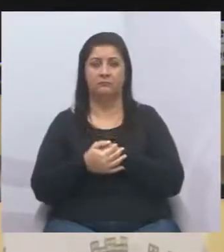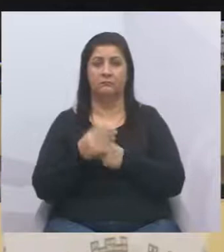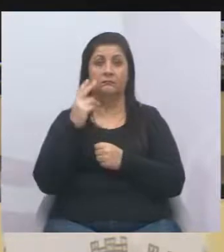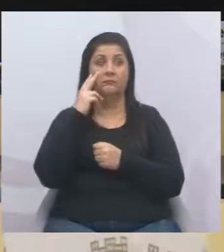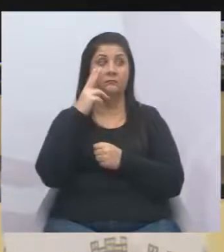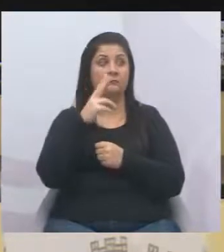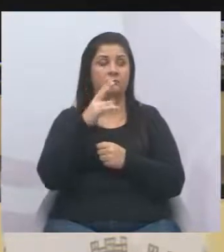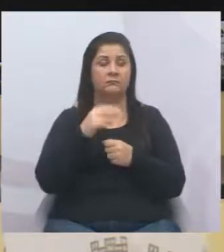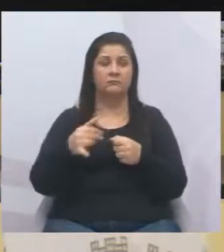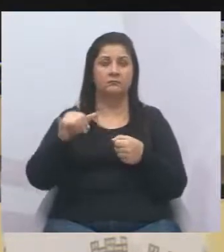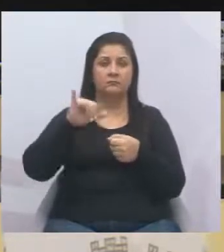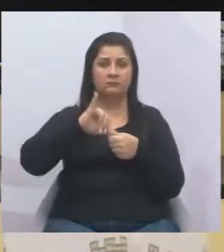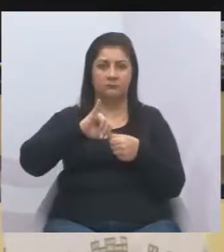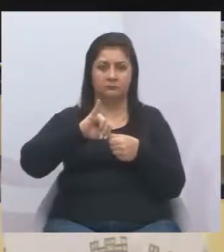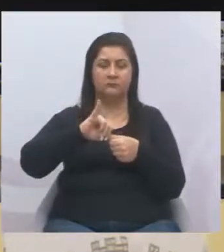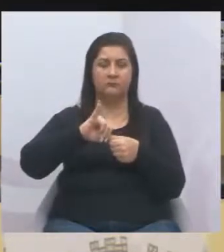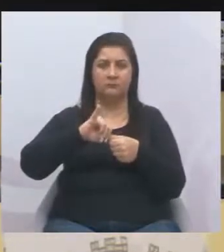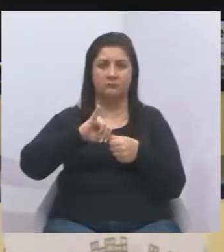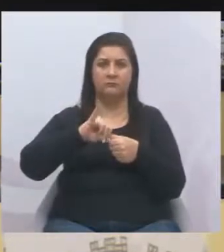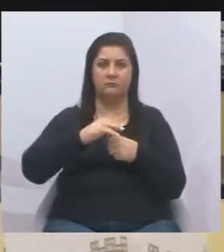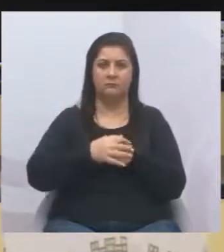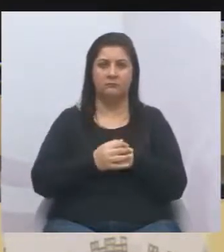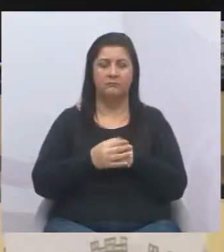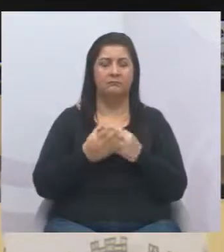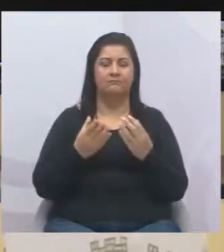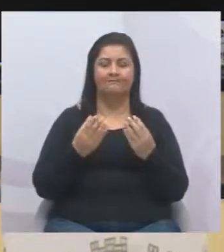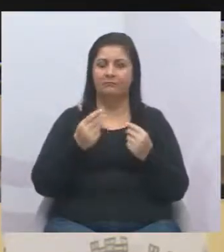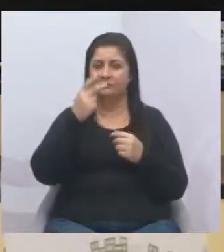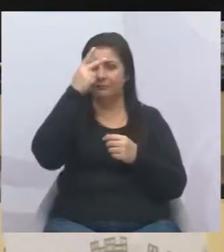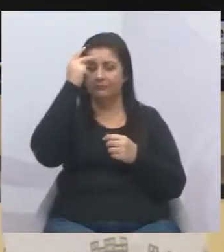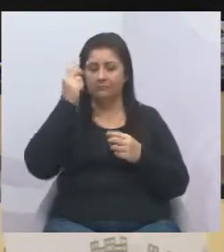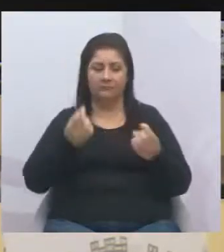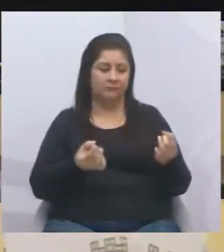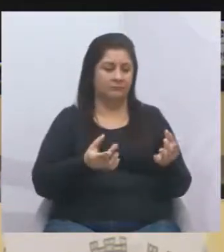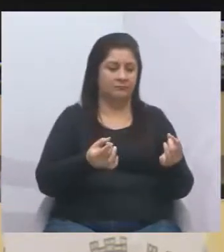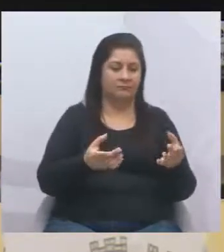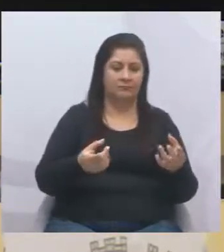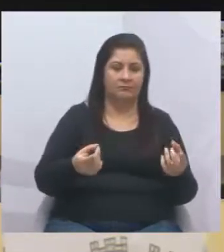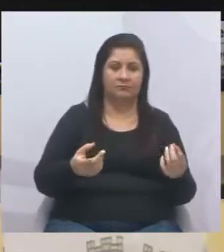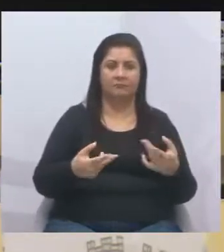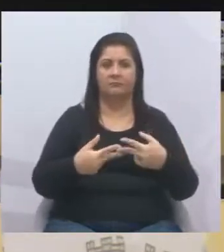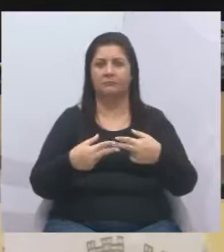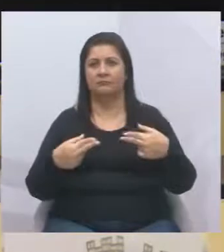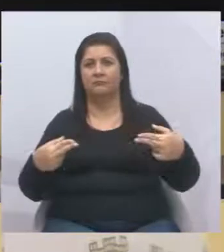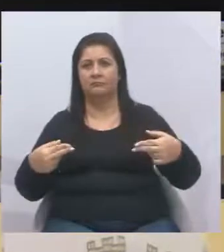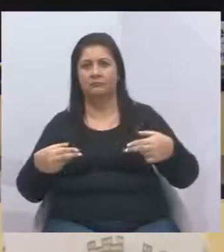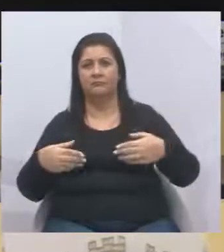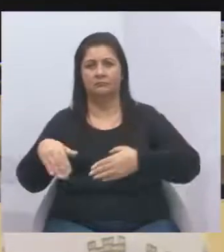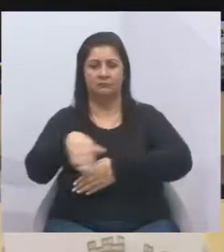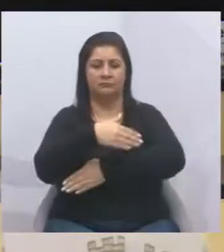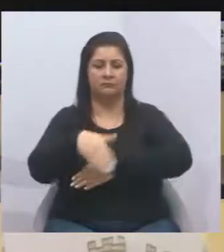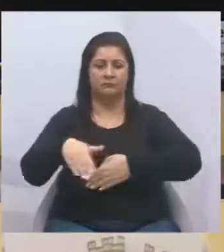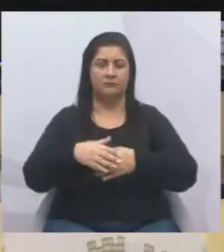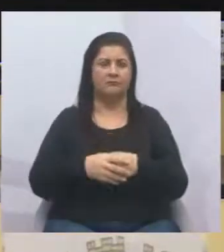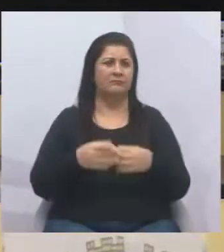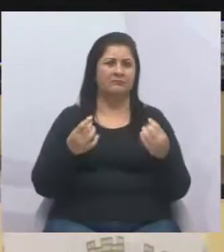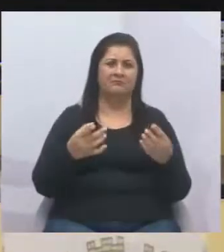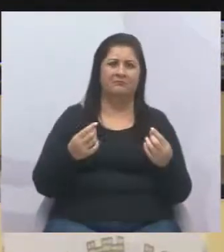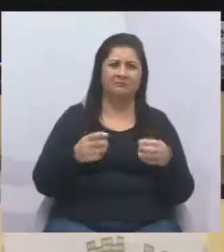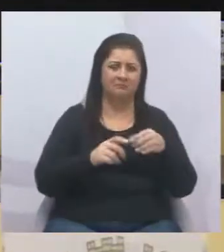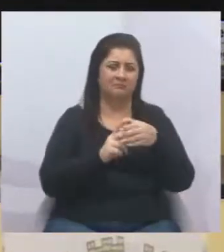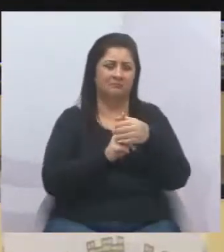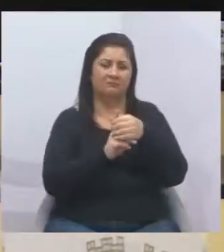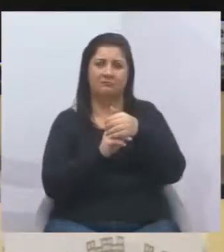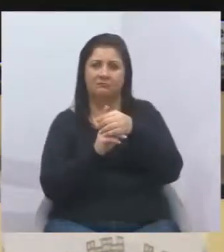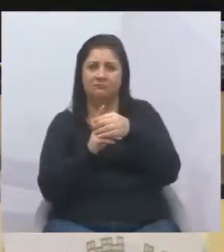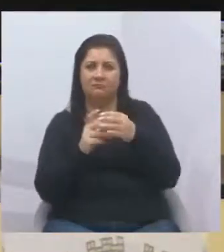cidade. Vários trabalhadores informal, pessoas com carrinho de goiaba, pessoas com carrinho de uva, pessoas com